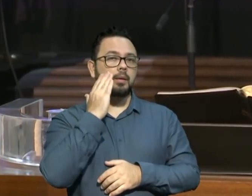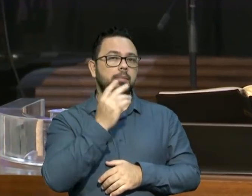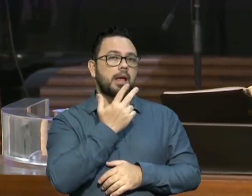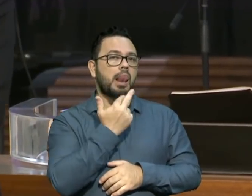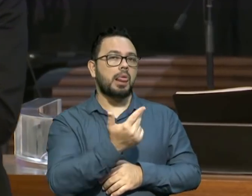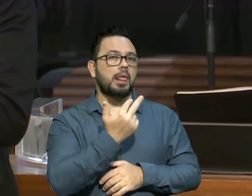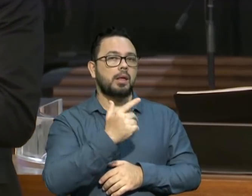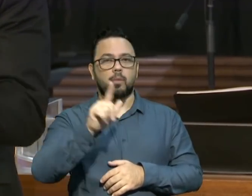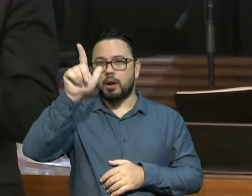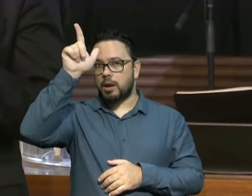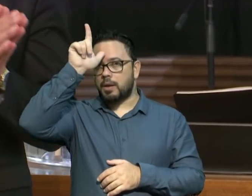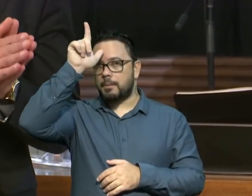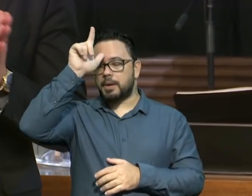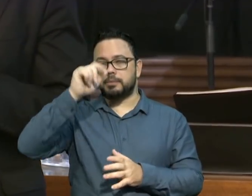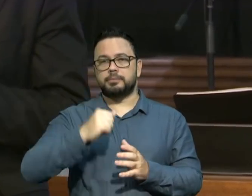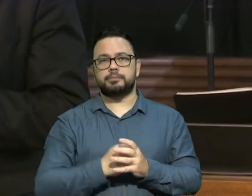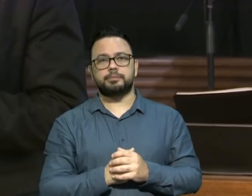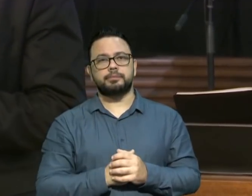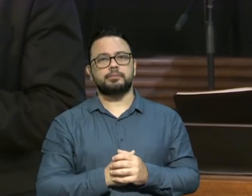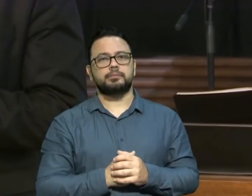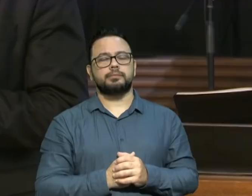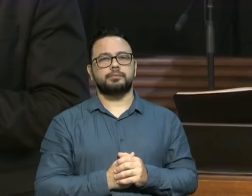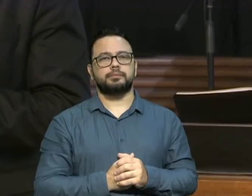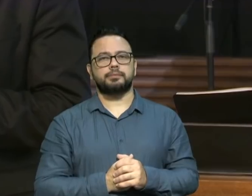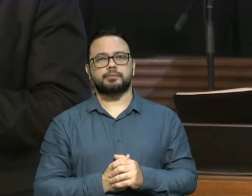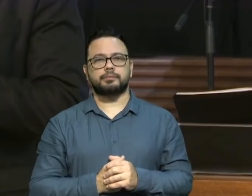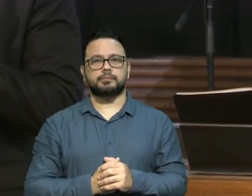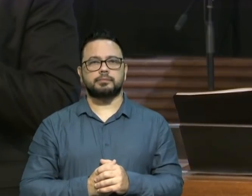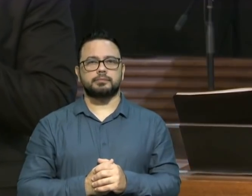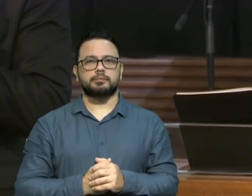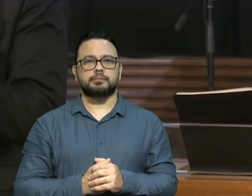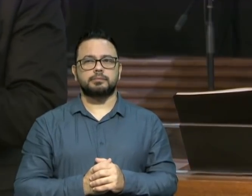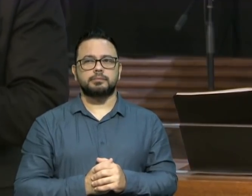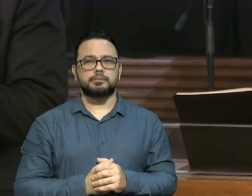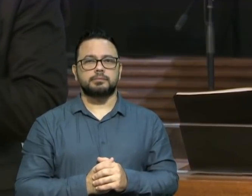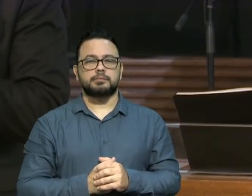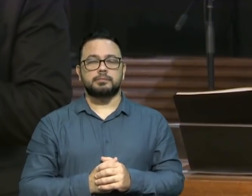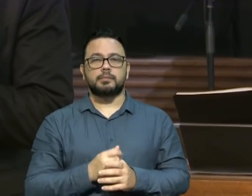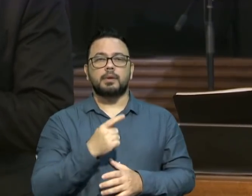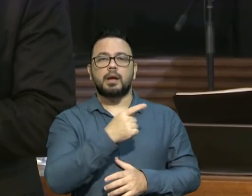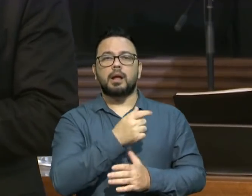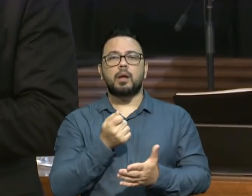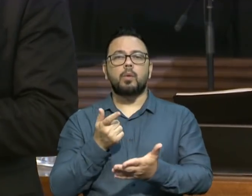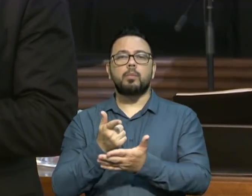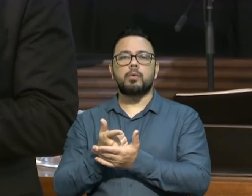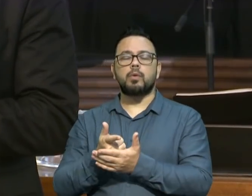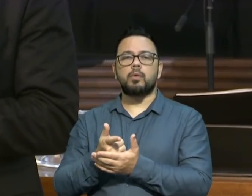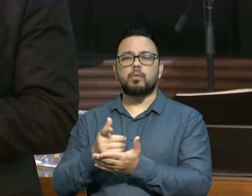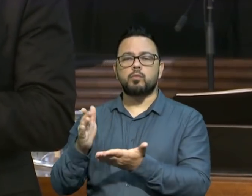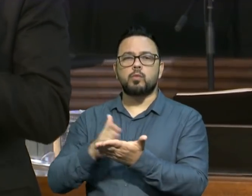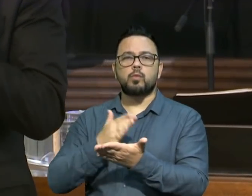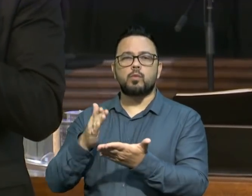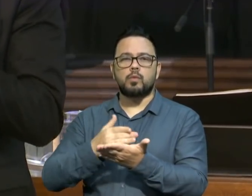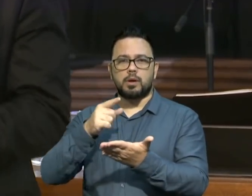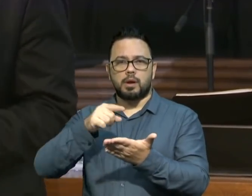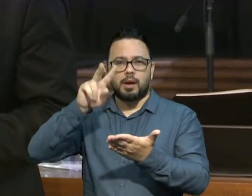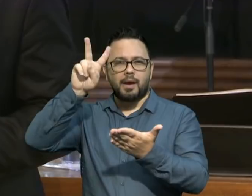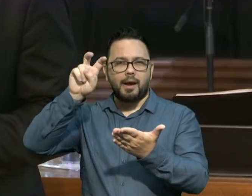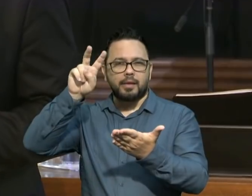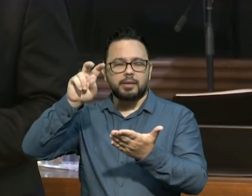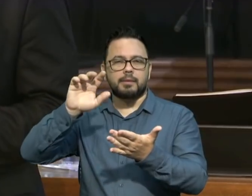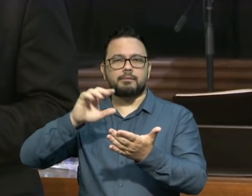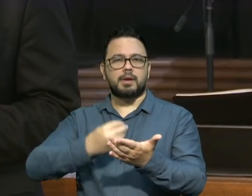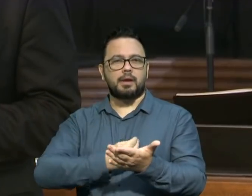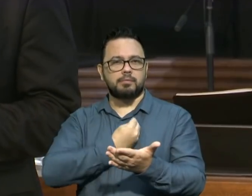mãe falava alemão quando era pequena apesar de ser de origem polonesa vender um vida de Jesus em alemão a minha